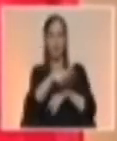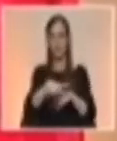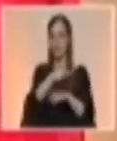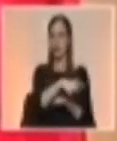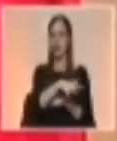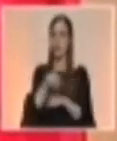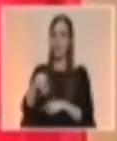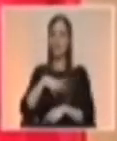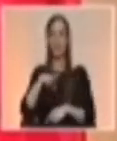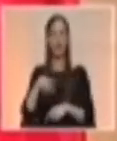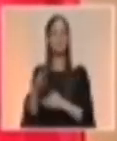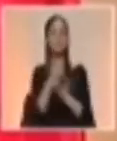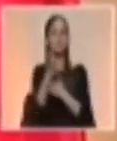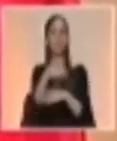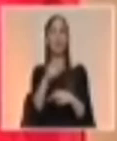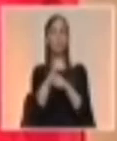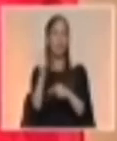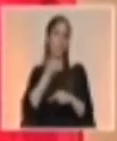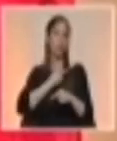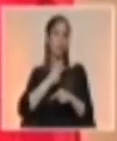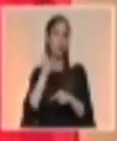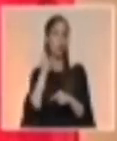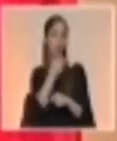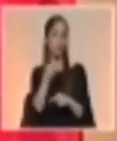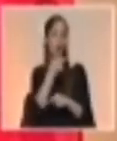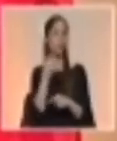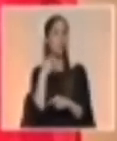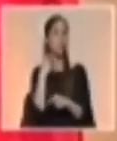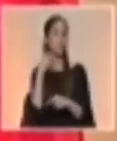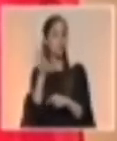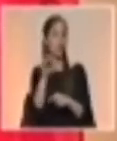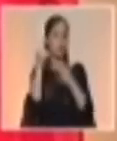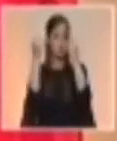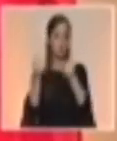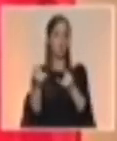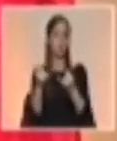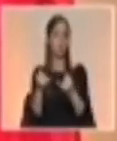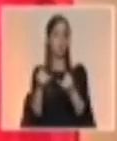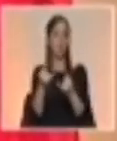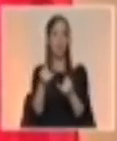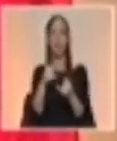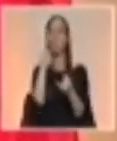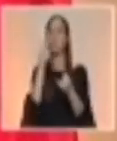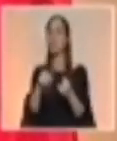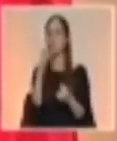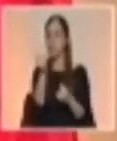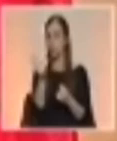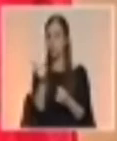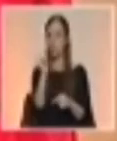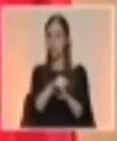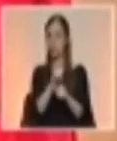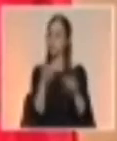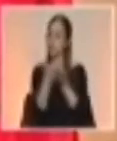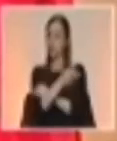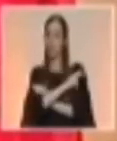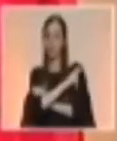vão querer seguir, porque eles têm que fazer opções, não é? No nono ano, penso eu, e depois voltam a fazer mais tarde, não é? Exatamente, com o ingresso na faculdade. Com o